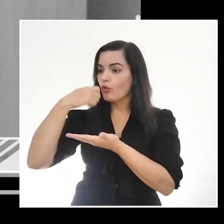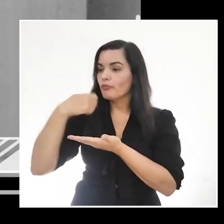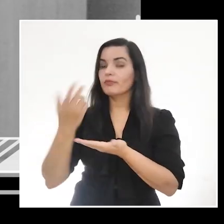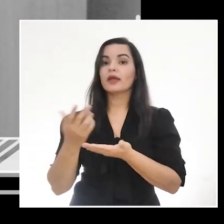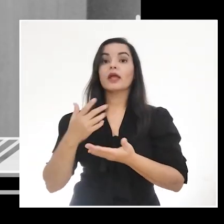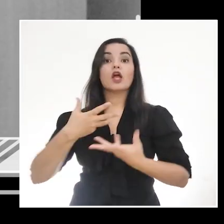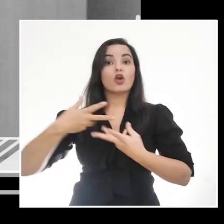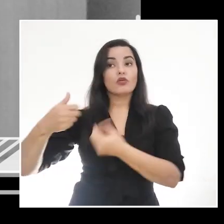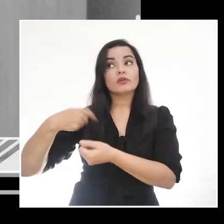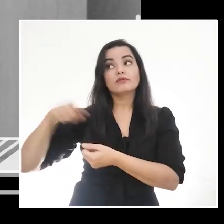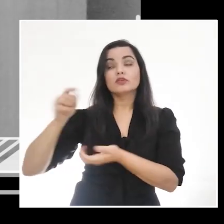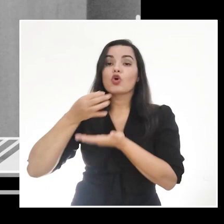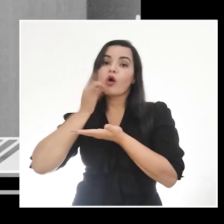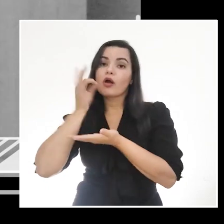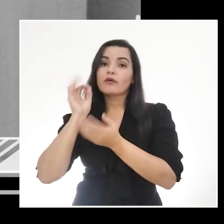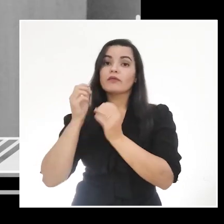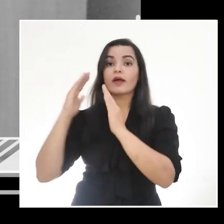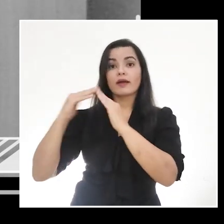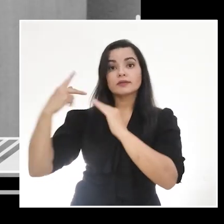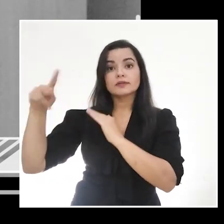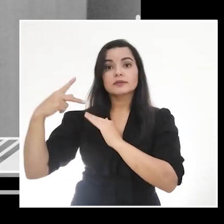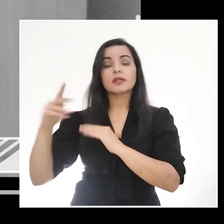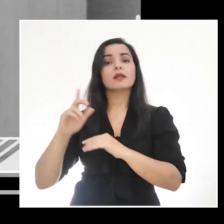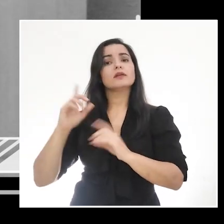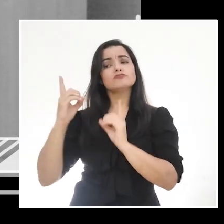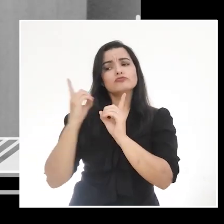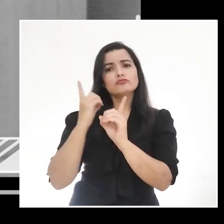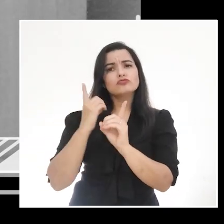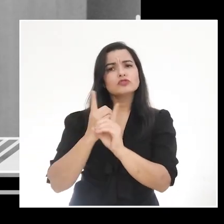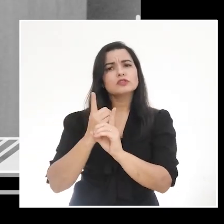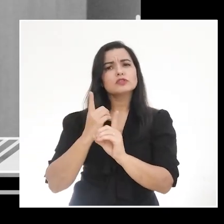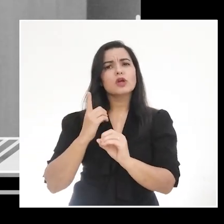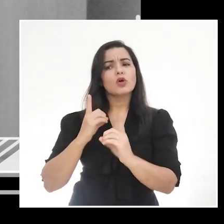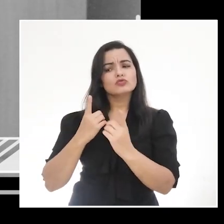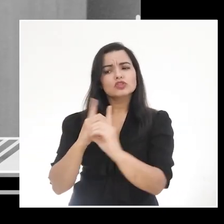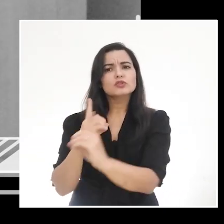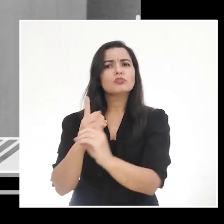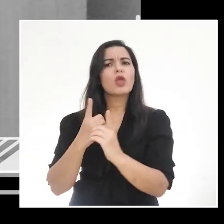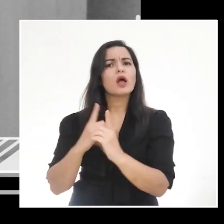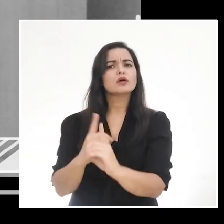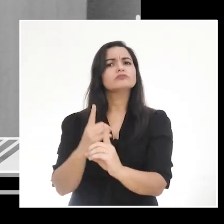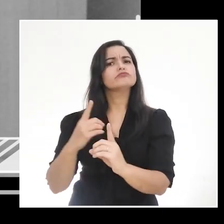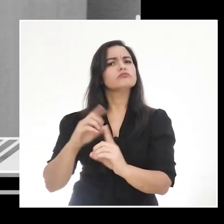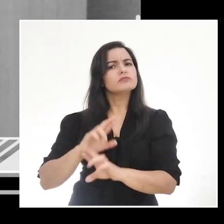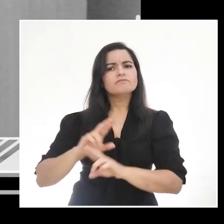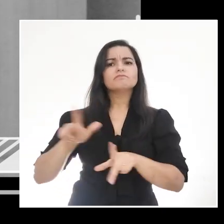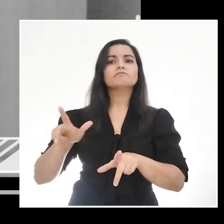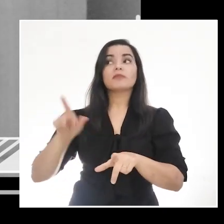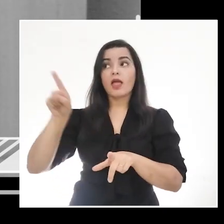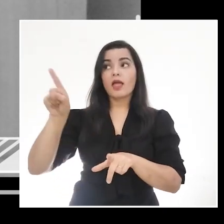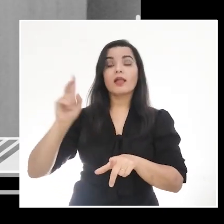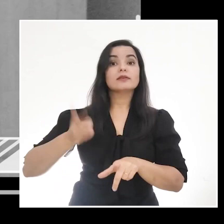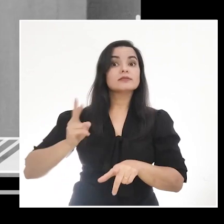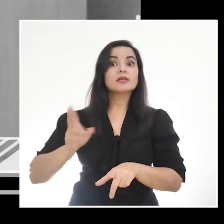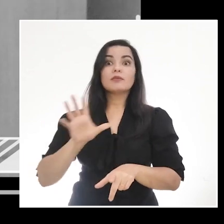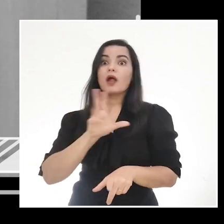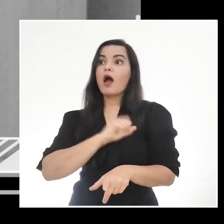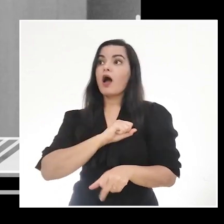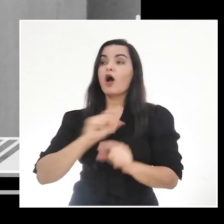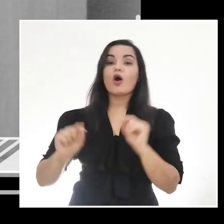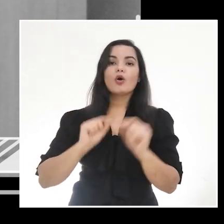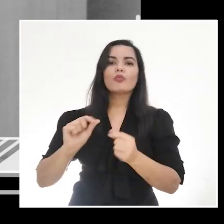me levando para almoçar, me convidava para tomar café na casa dele. Era um discipulado